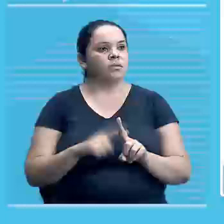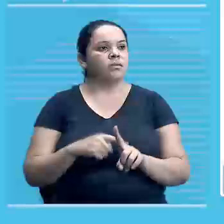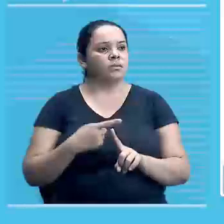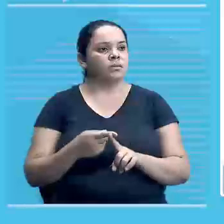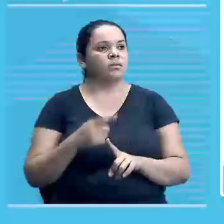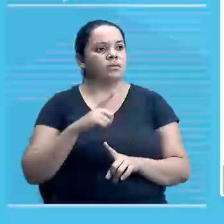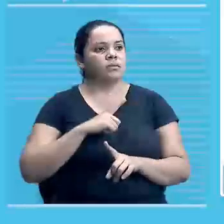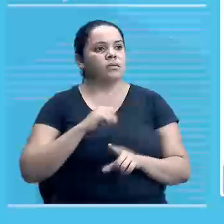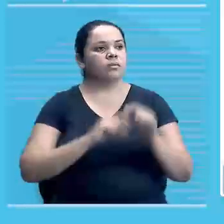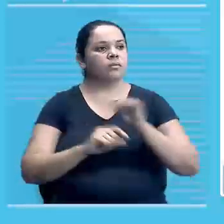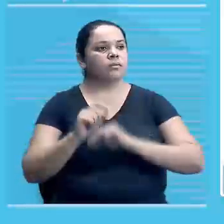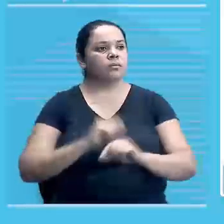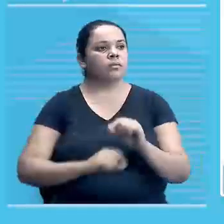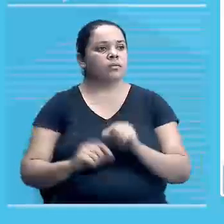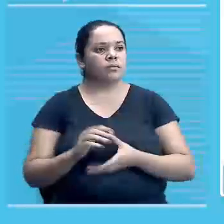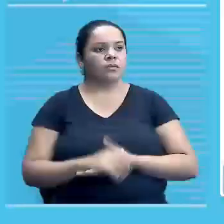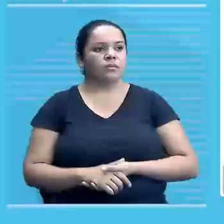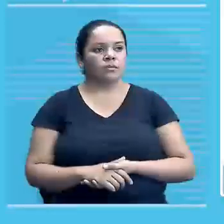o quê?